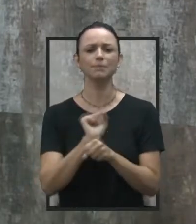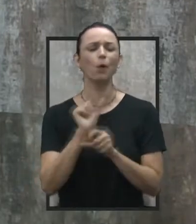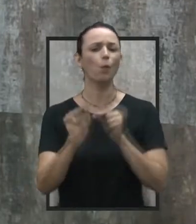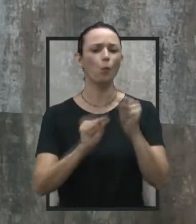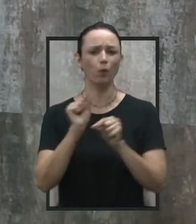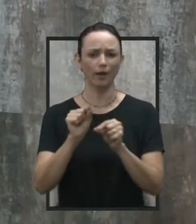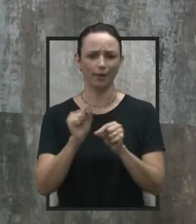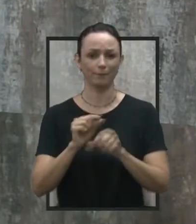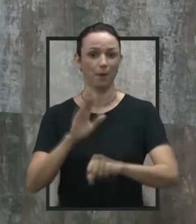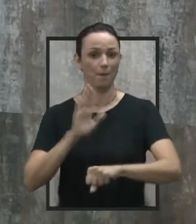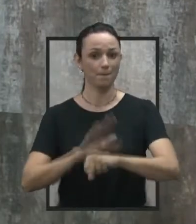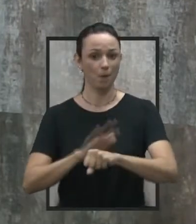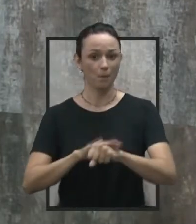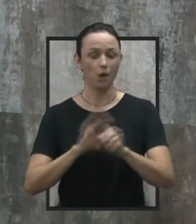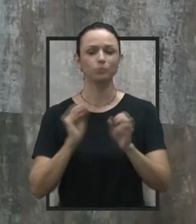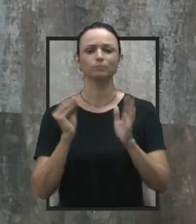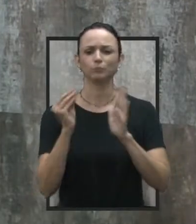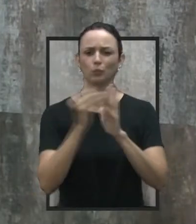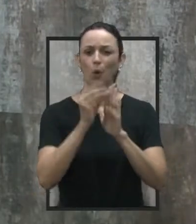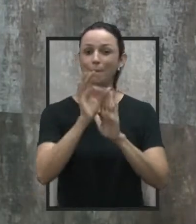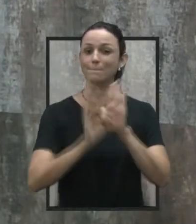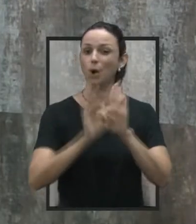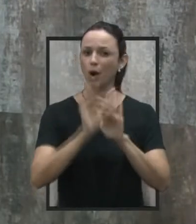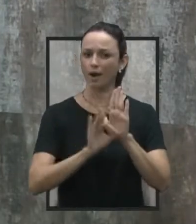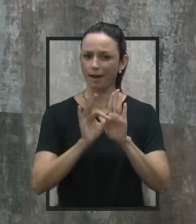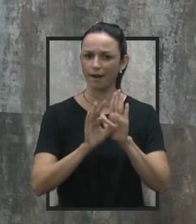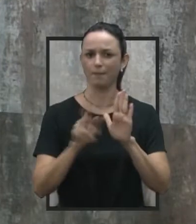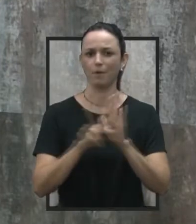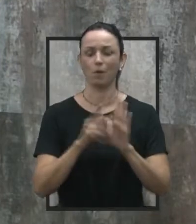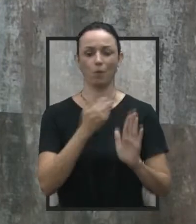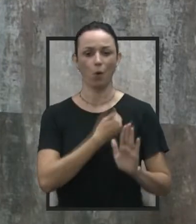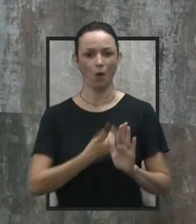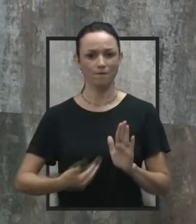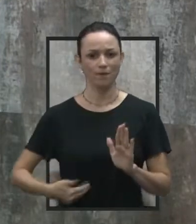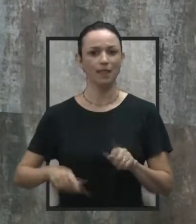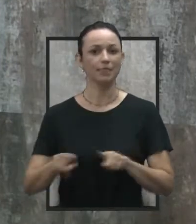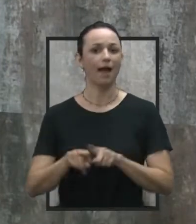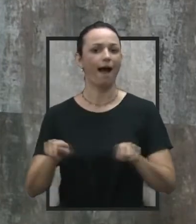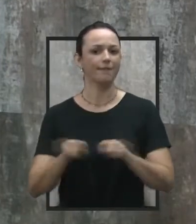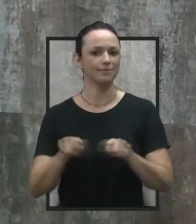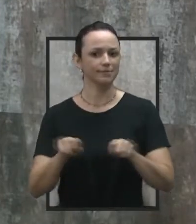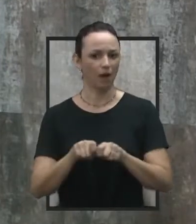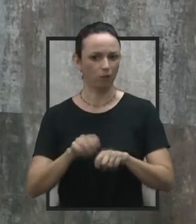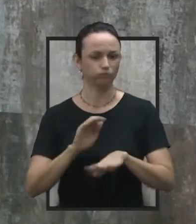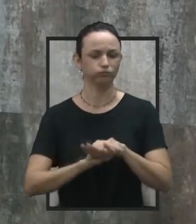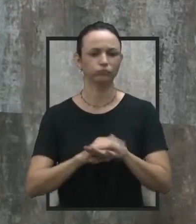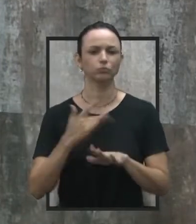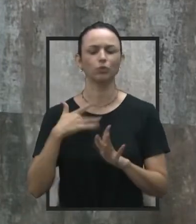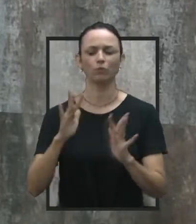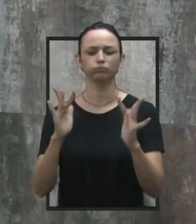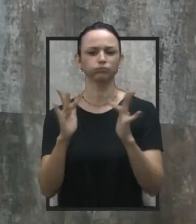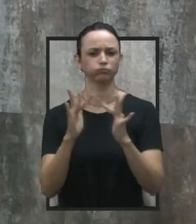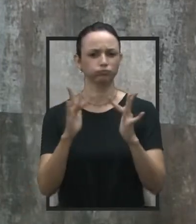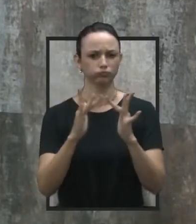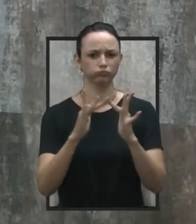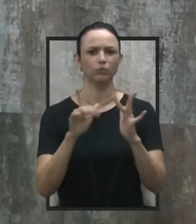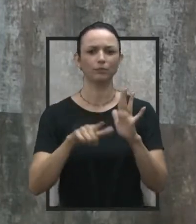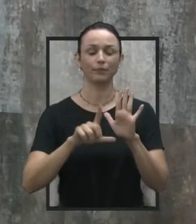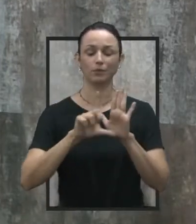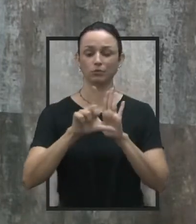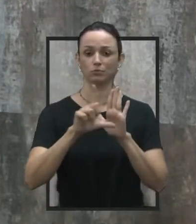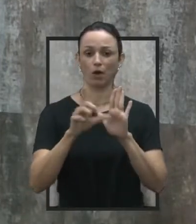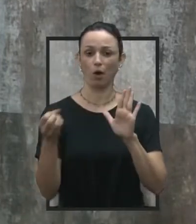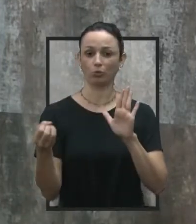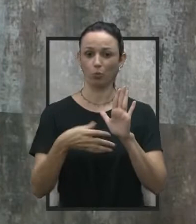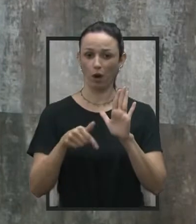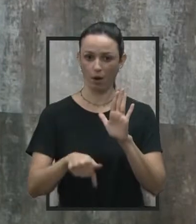esse momento? É o momento de fixar programas de governo e ações. Eu já tive a oportunidade de tomar contato com a nossa legislação